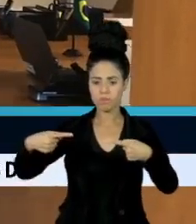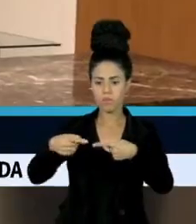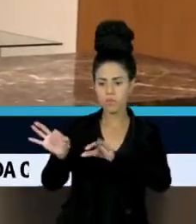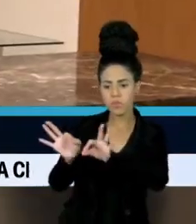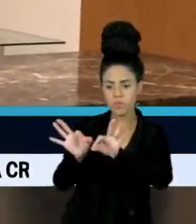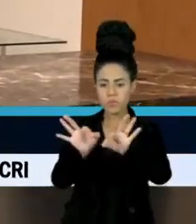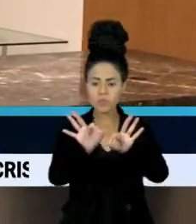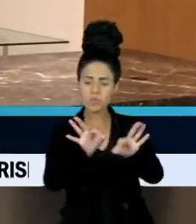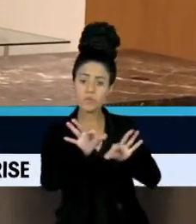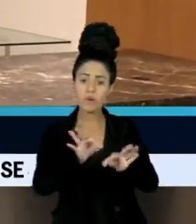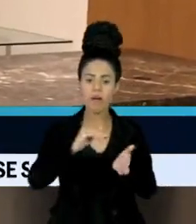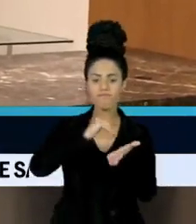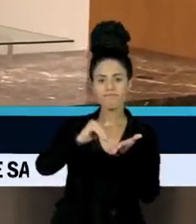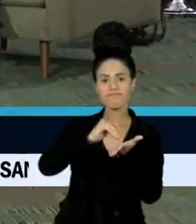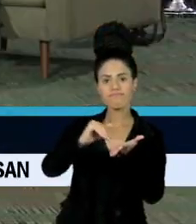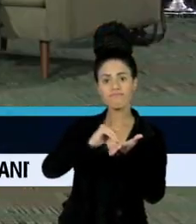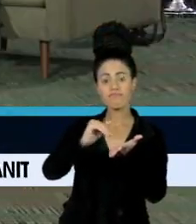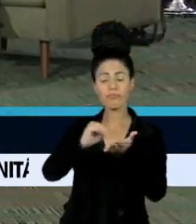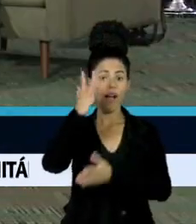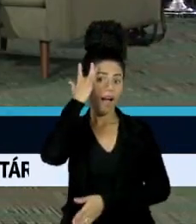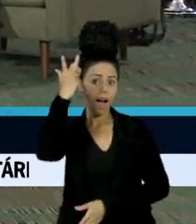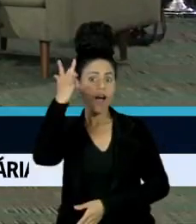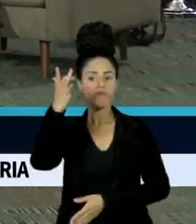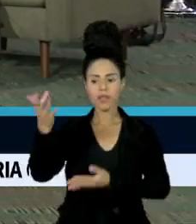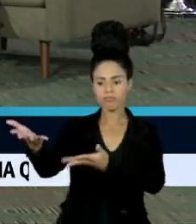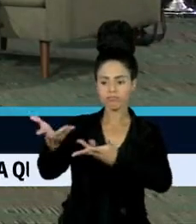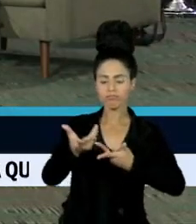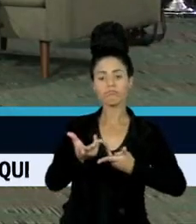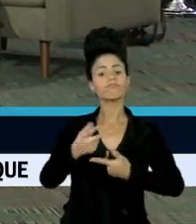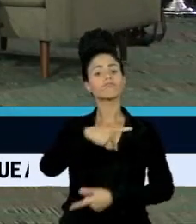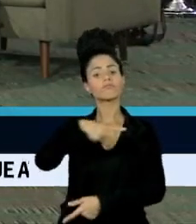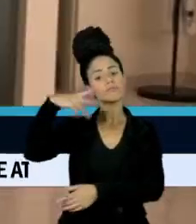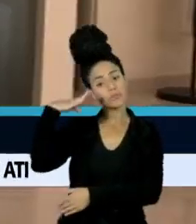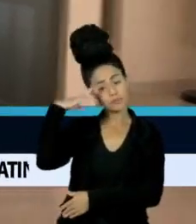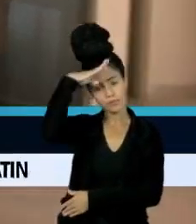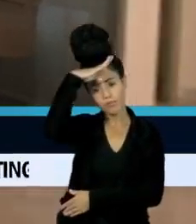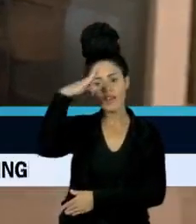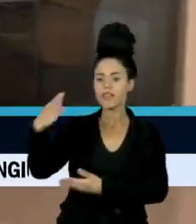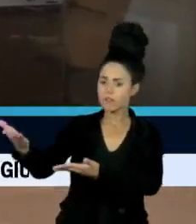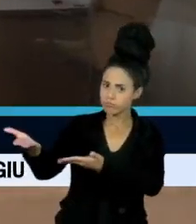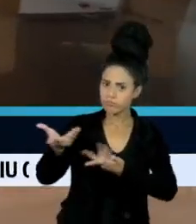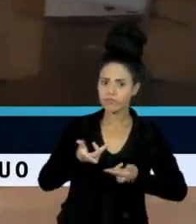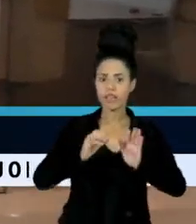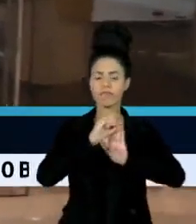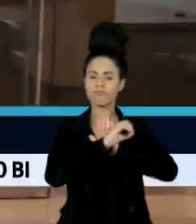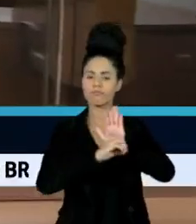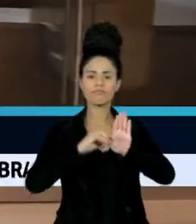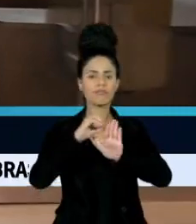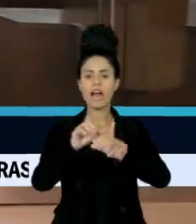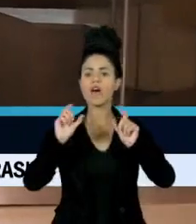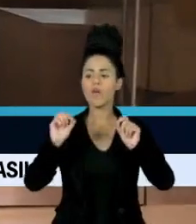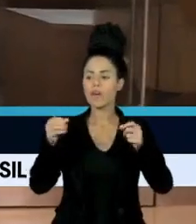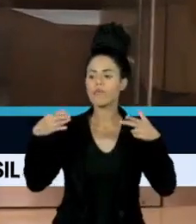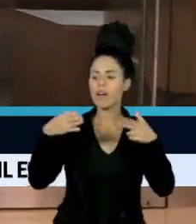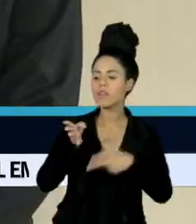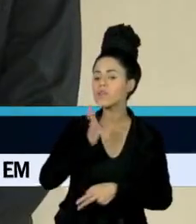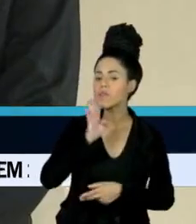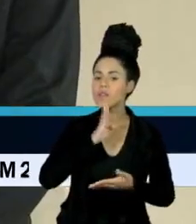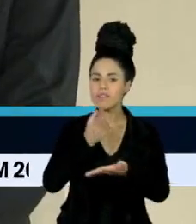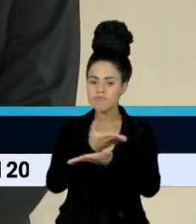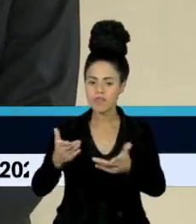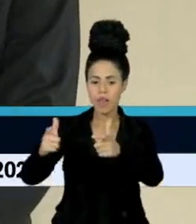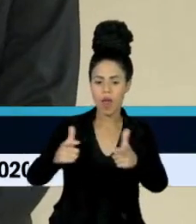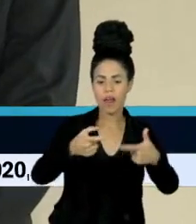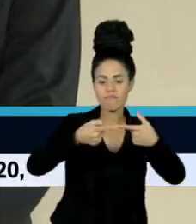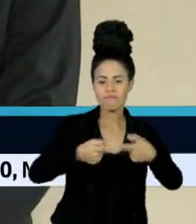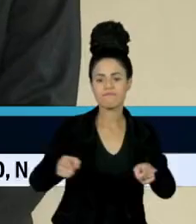no escritório para receber amanhã o presidente Jair Bolsonaro, que vem para Orlando exclusivamente para a inauguração. A